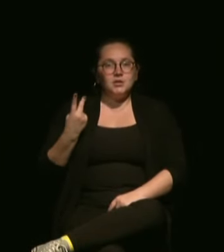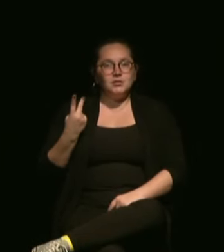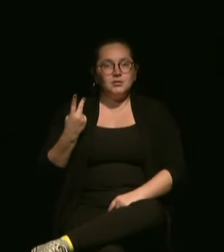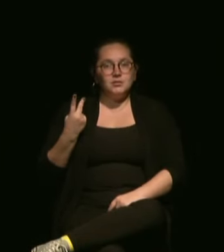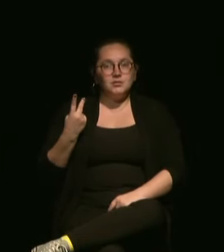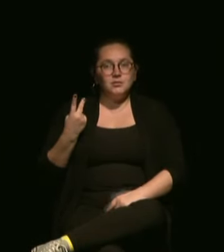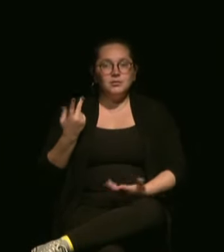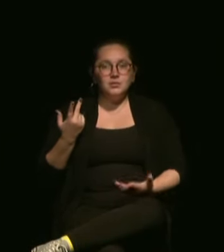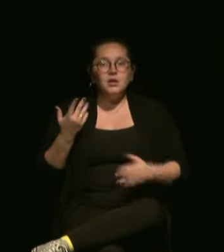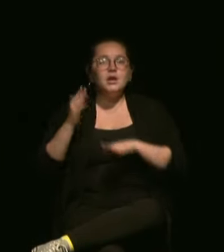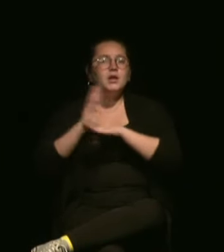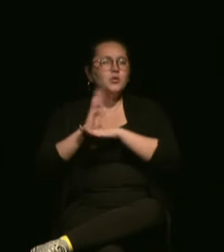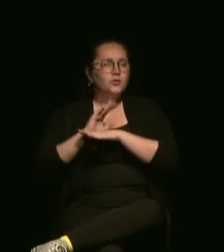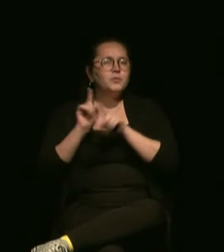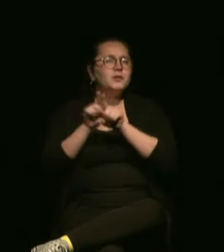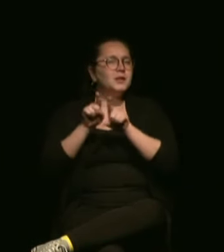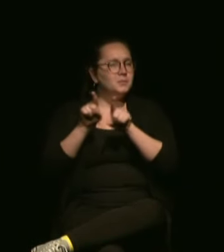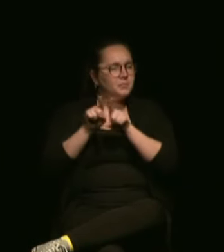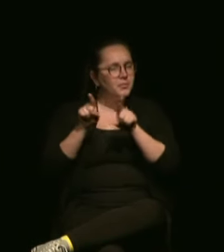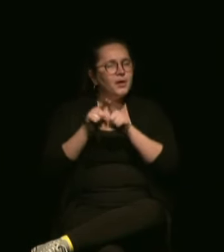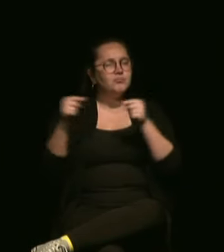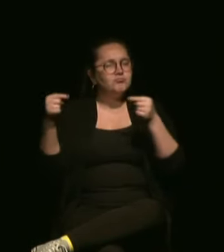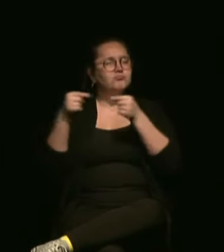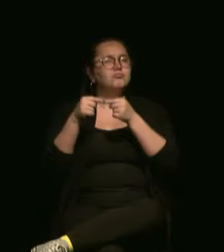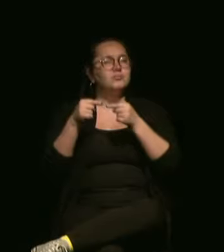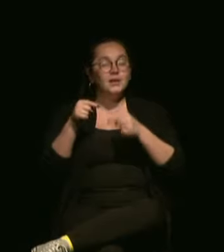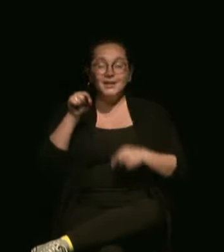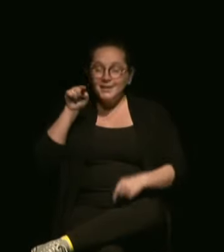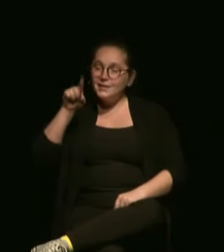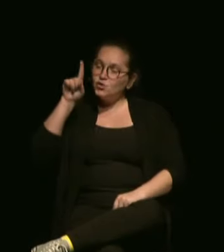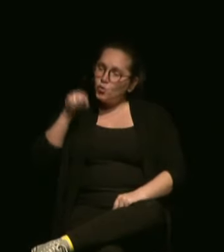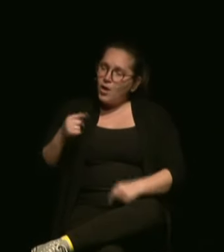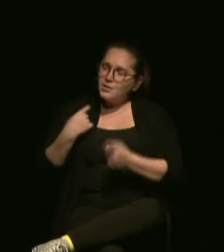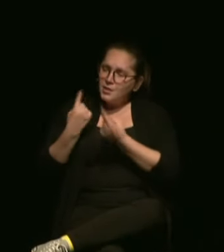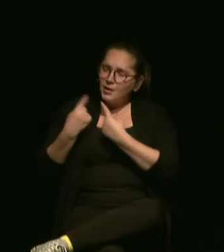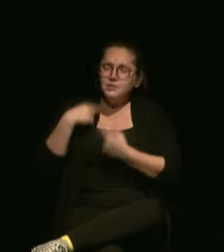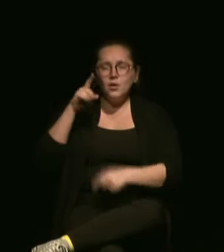O filme nos junta na imagem. Isso é erótico,